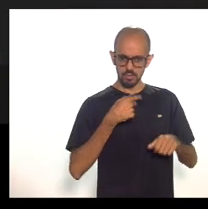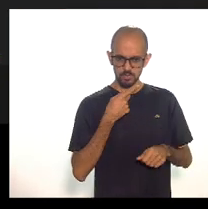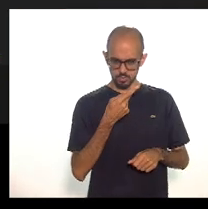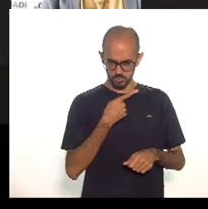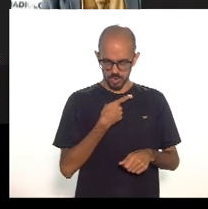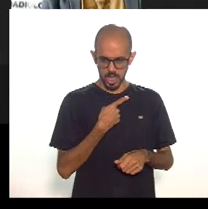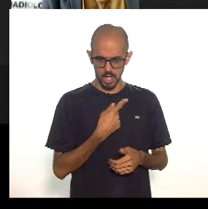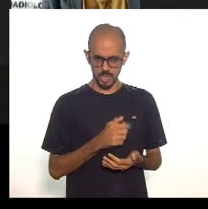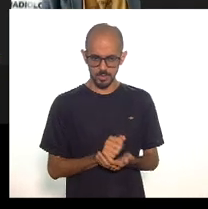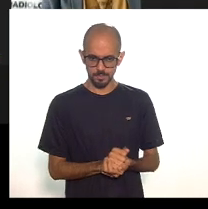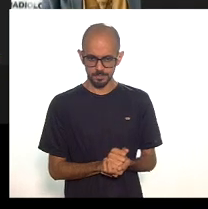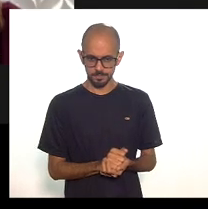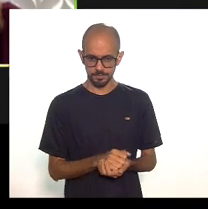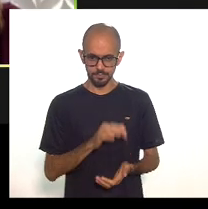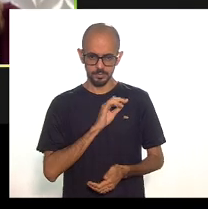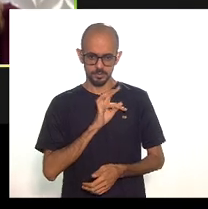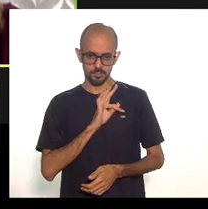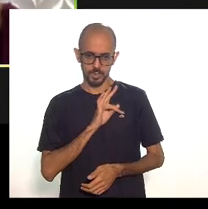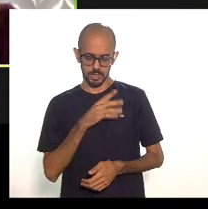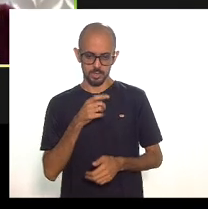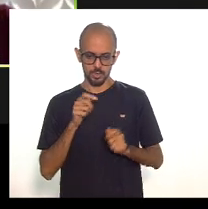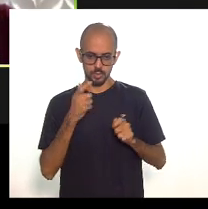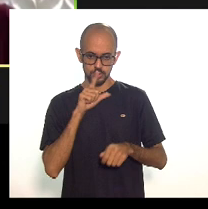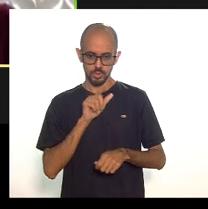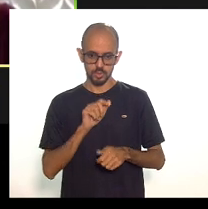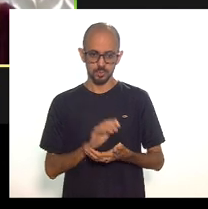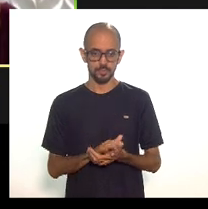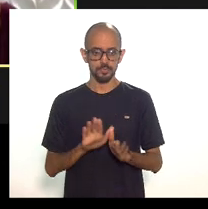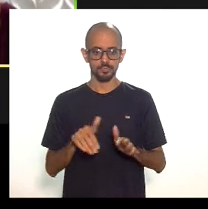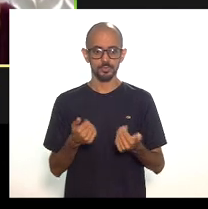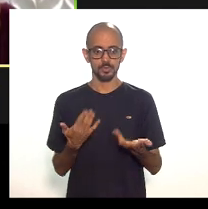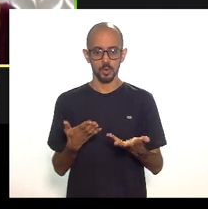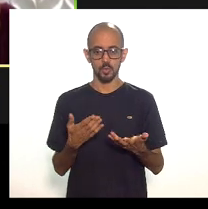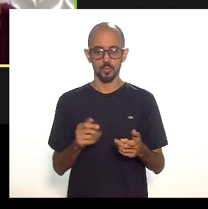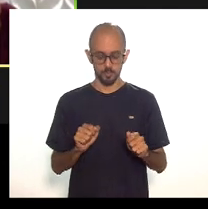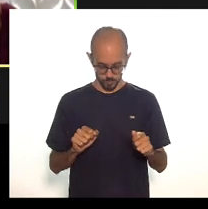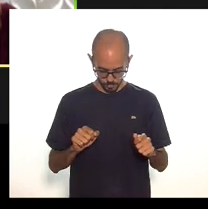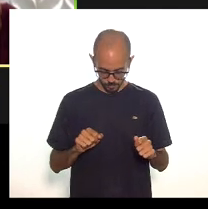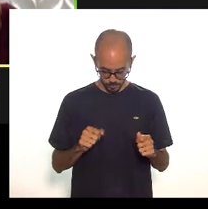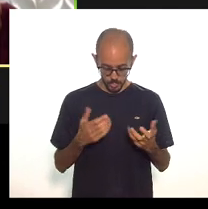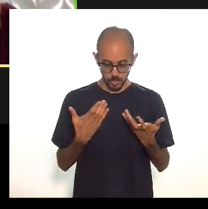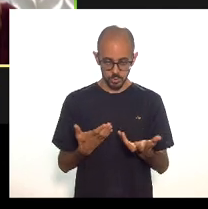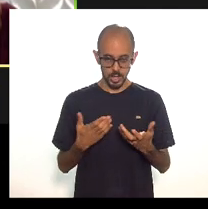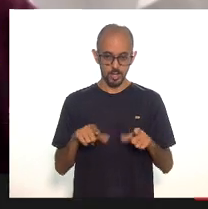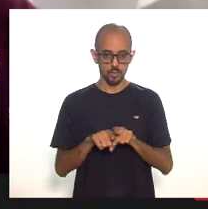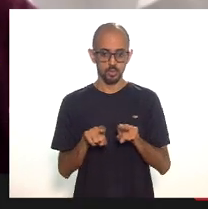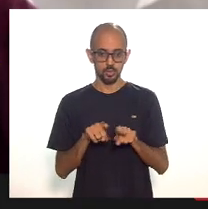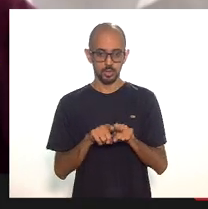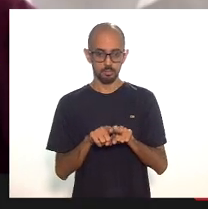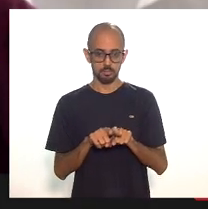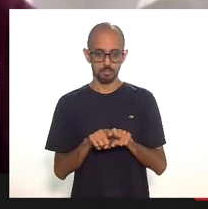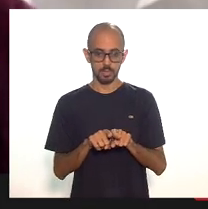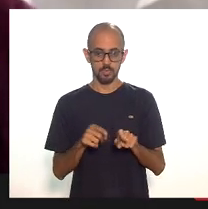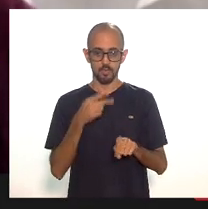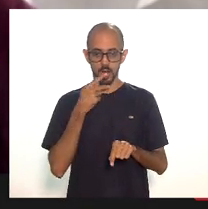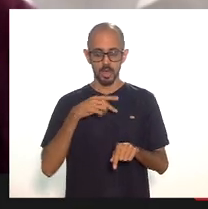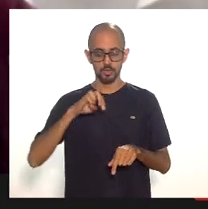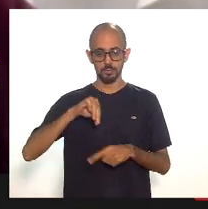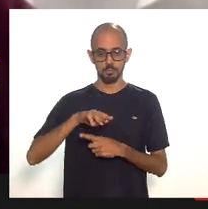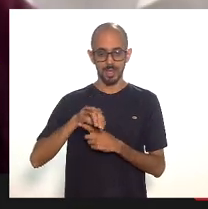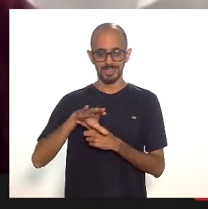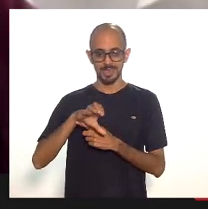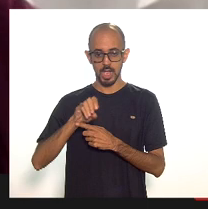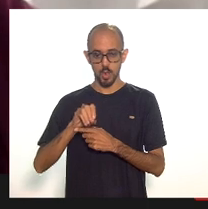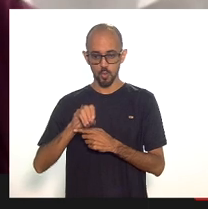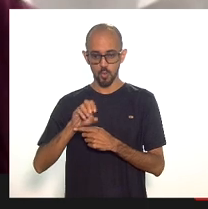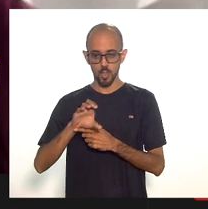Marta, conseguiu retomar aí a fala? Consegui. Eu quero registrar a presença de Marcelo Carlos, que representa